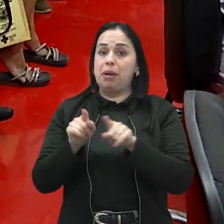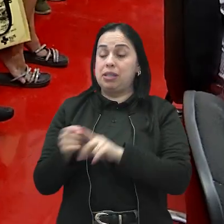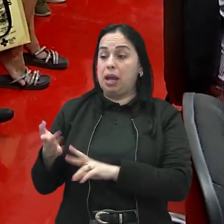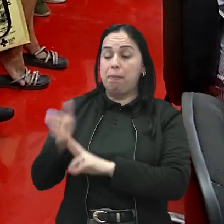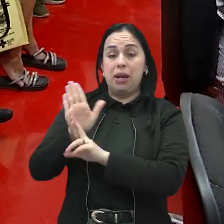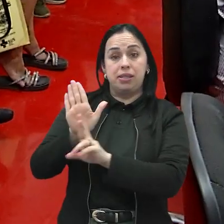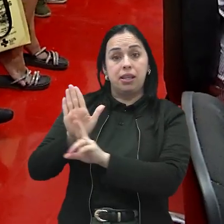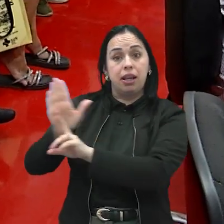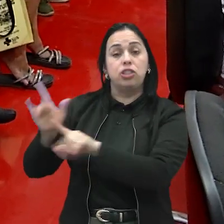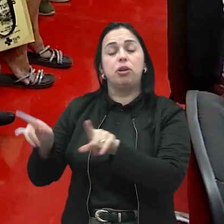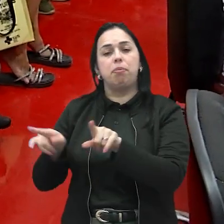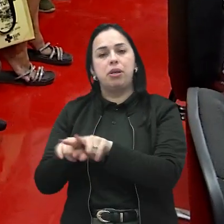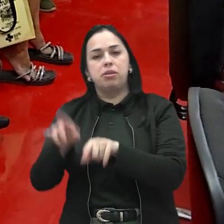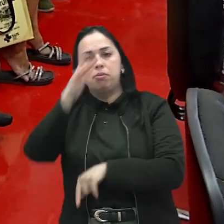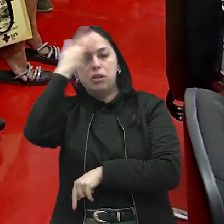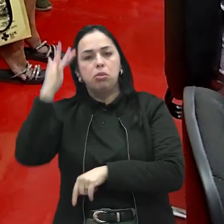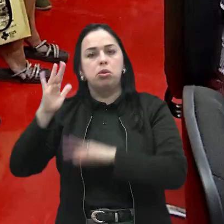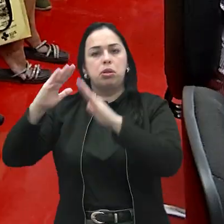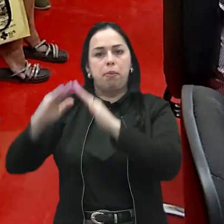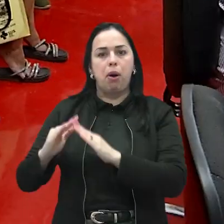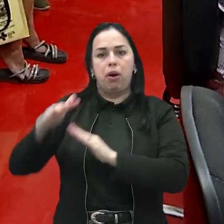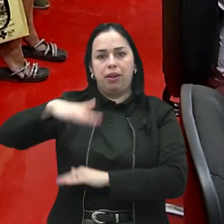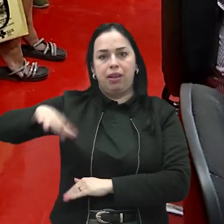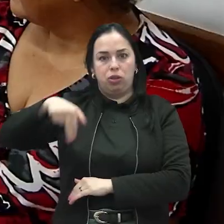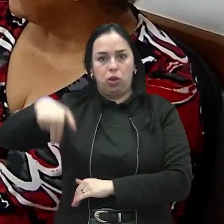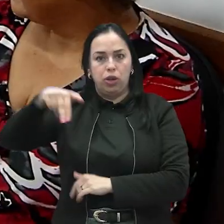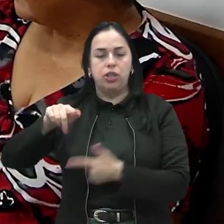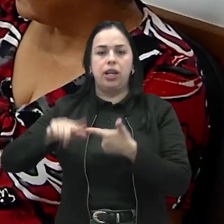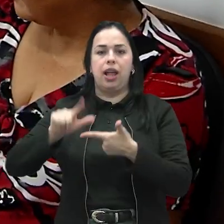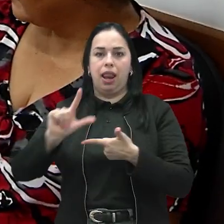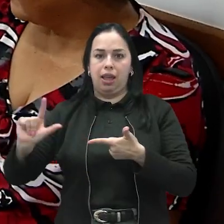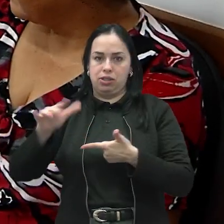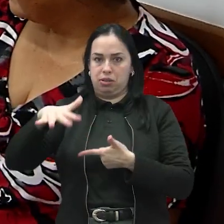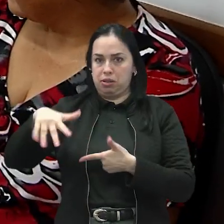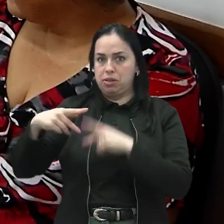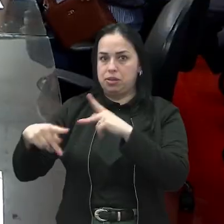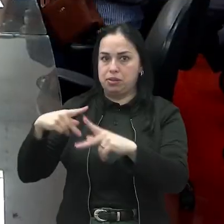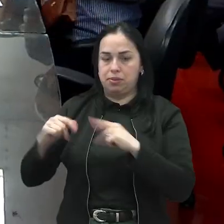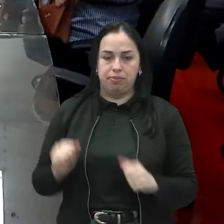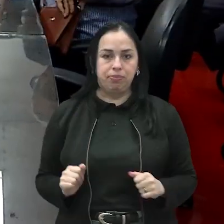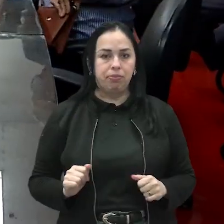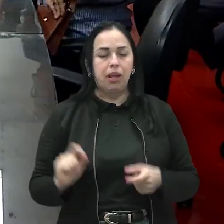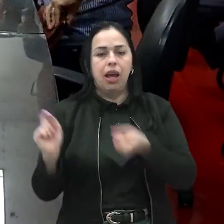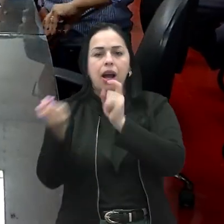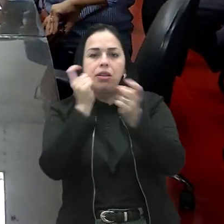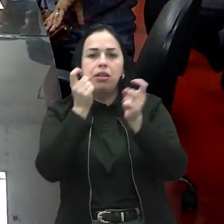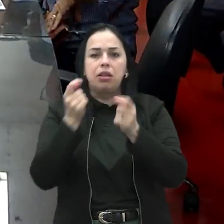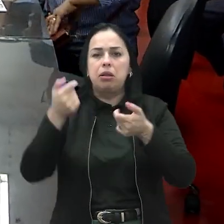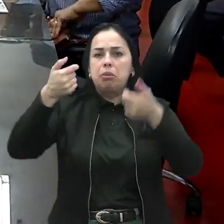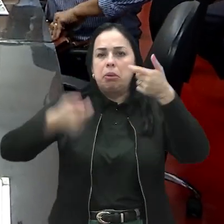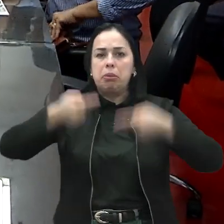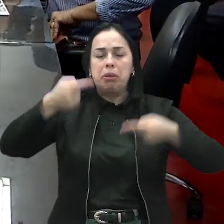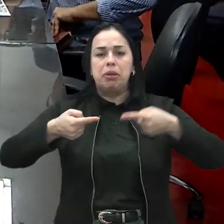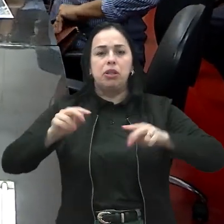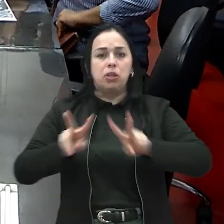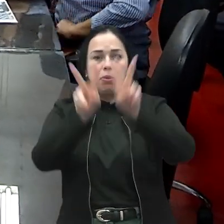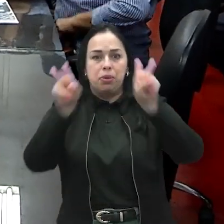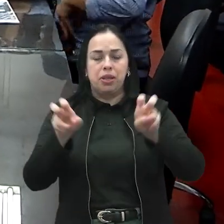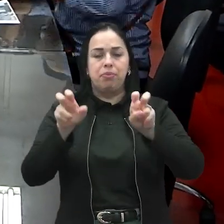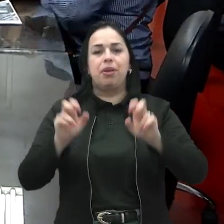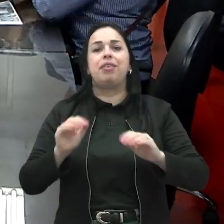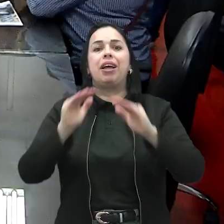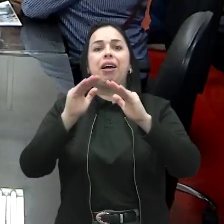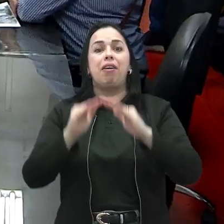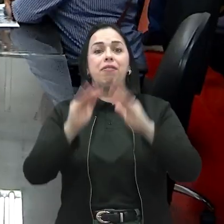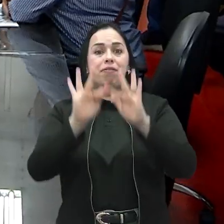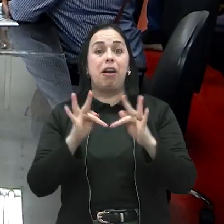de representantes e moradores de bairros das regiões Norte e Leste da cidade. O encontro debateu a situação de uma família no bairro